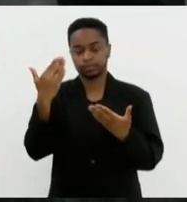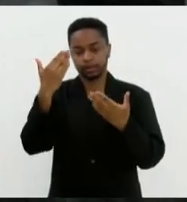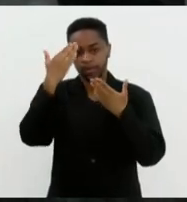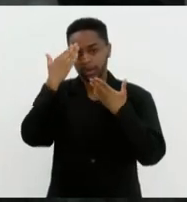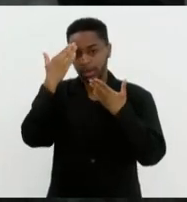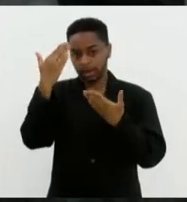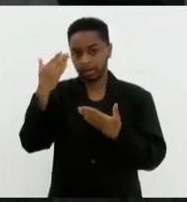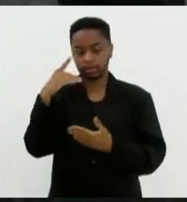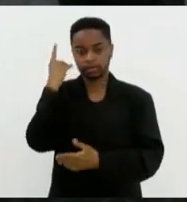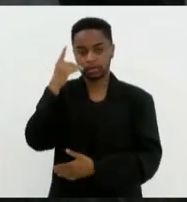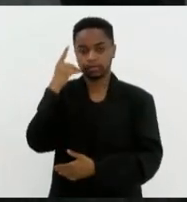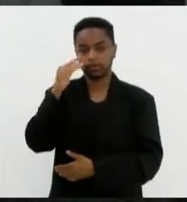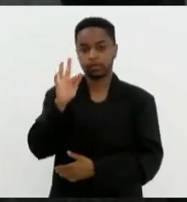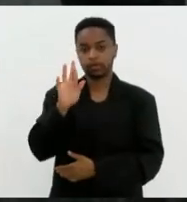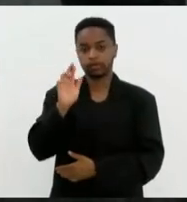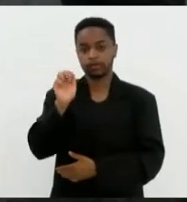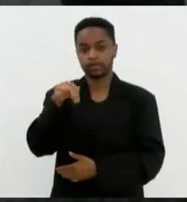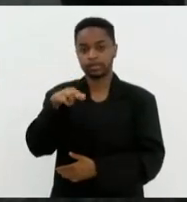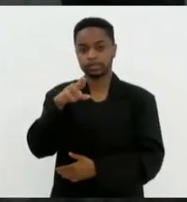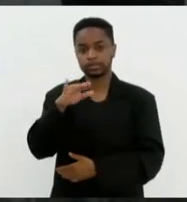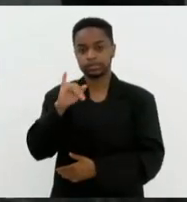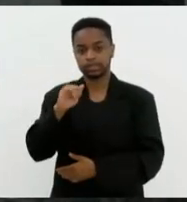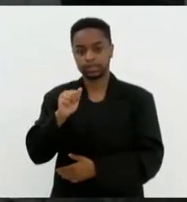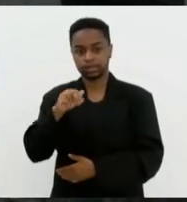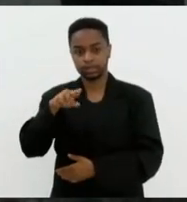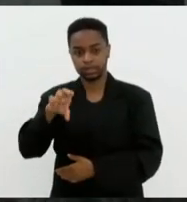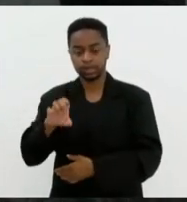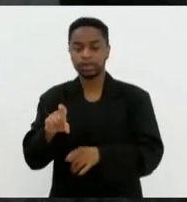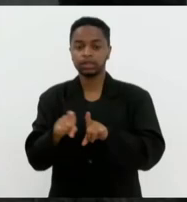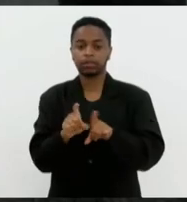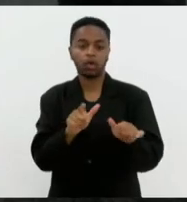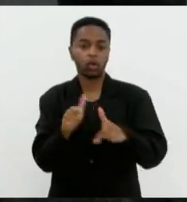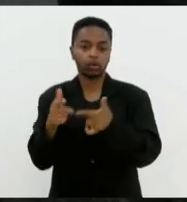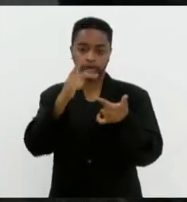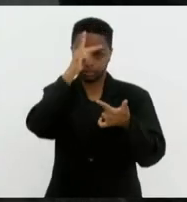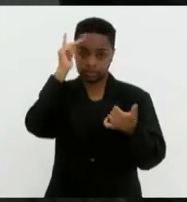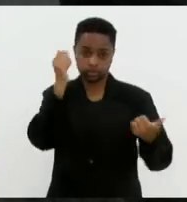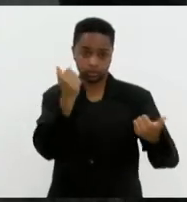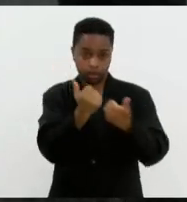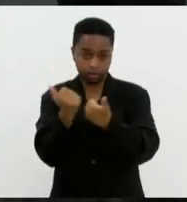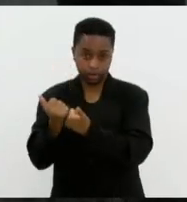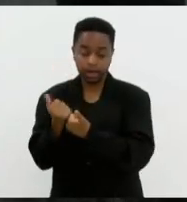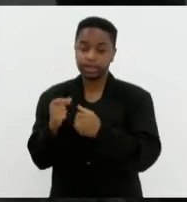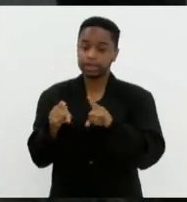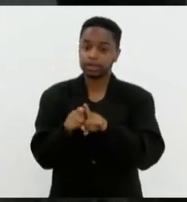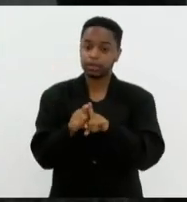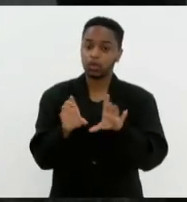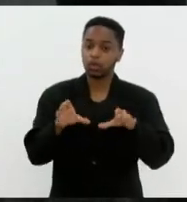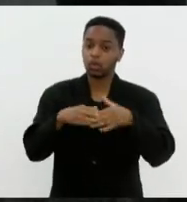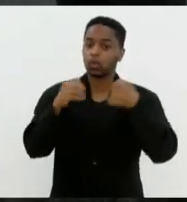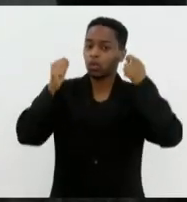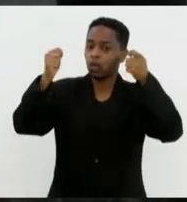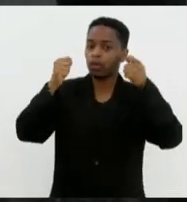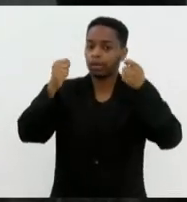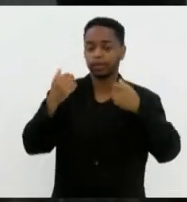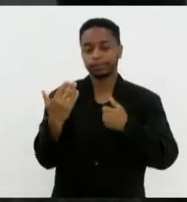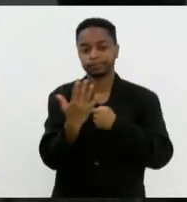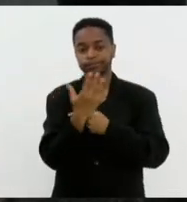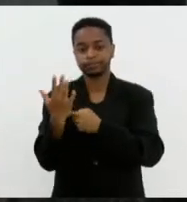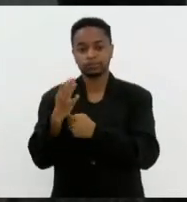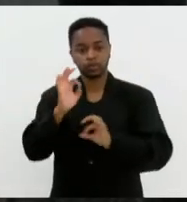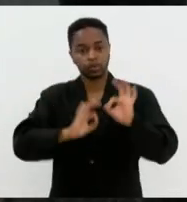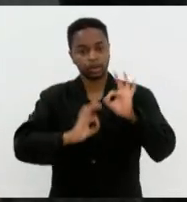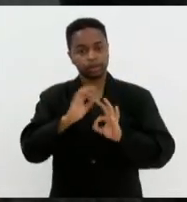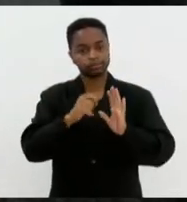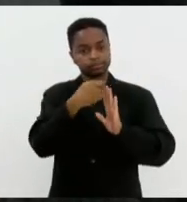agradecer a deputada Franciane e todos aqueles que se somaram e as torcidas que nos ajudaram a elaborar